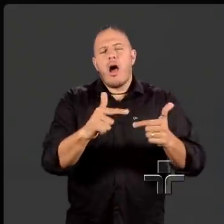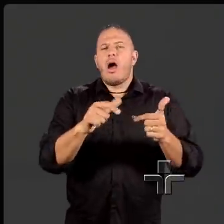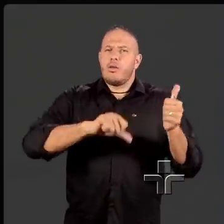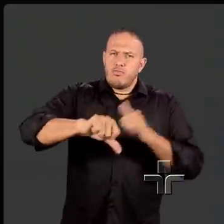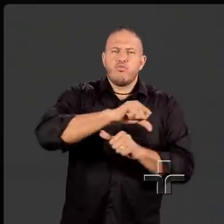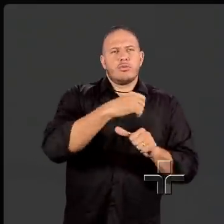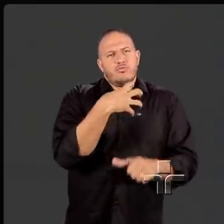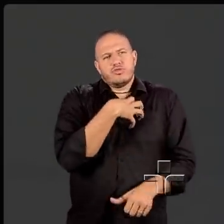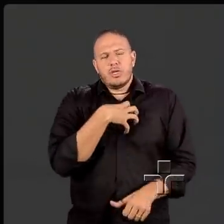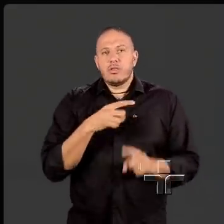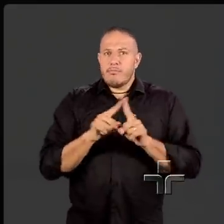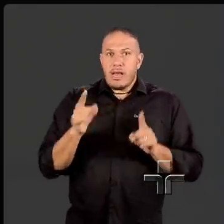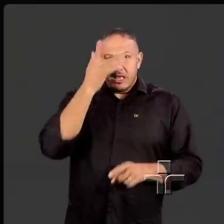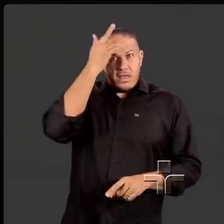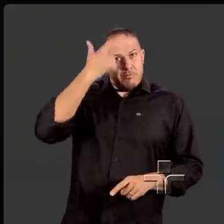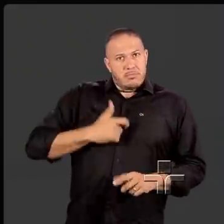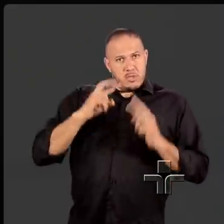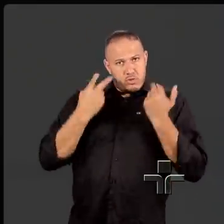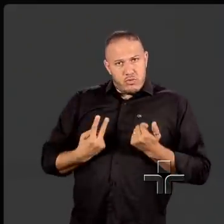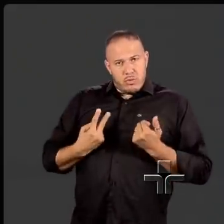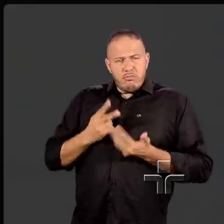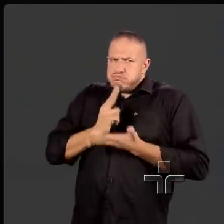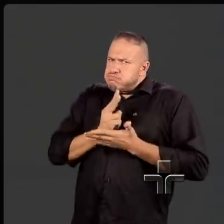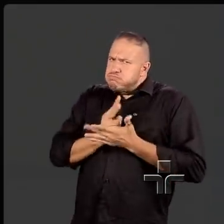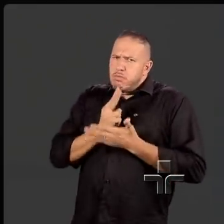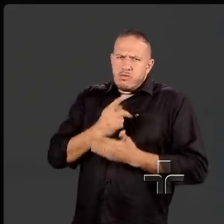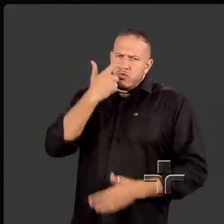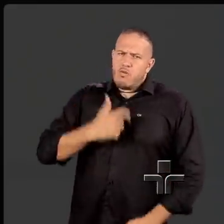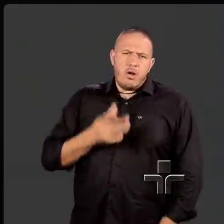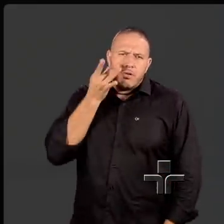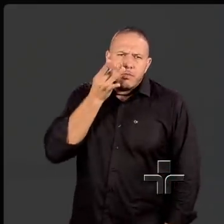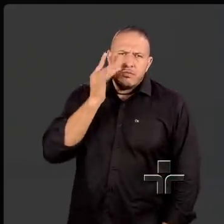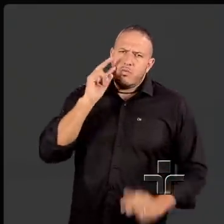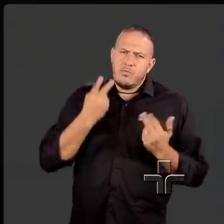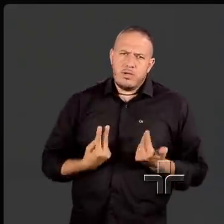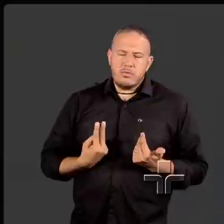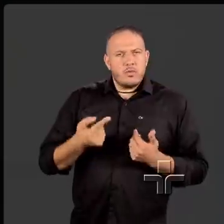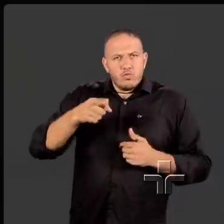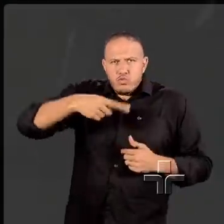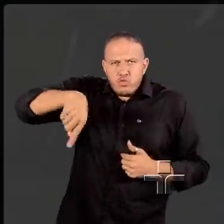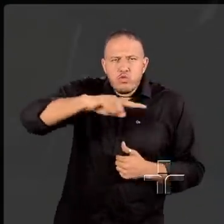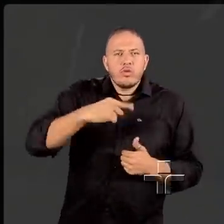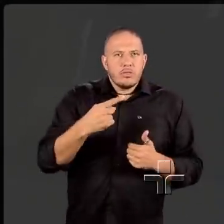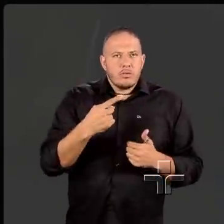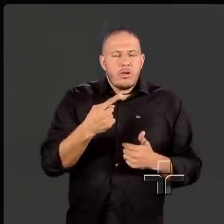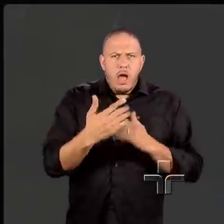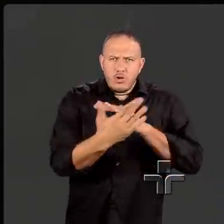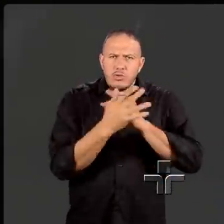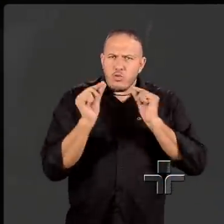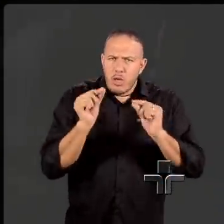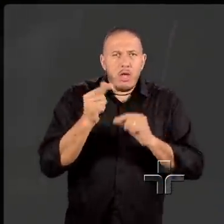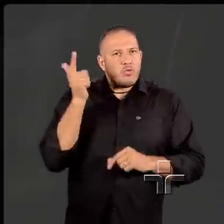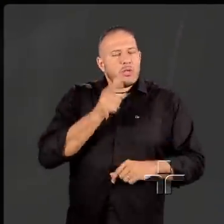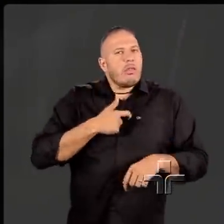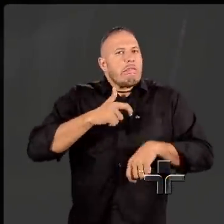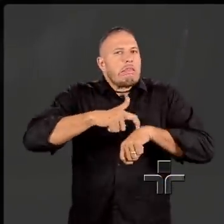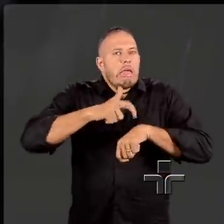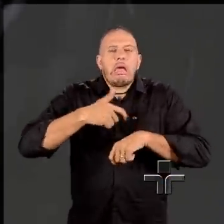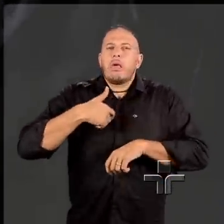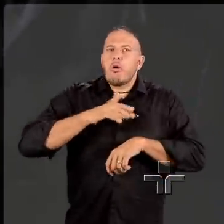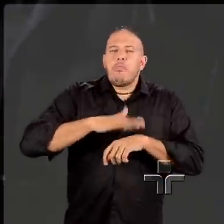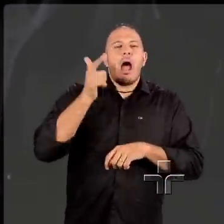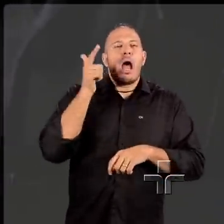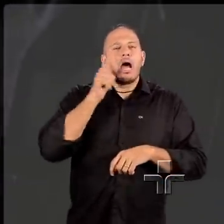mas as pessoas devem ser preservadas, né? Se tudo isso serve para que tenhamos mais tempo para pensar, para